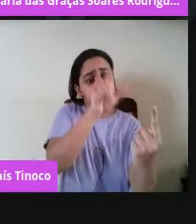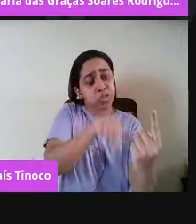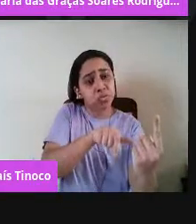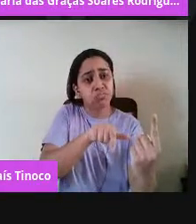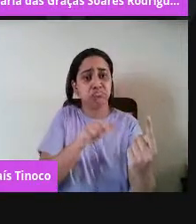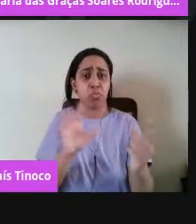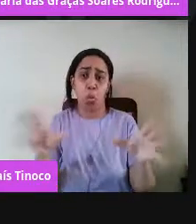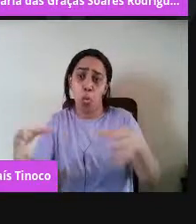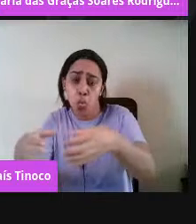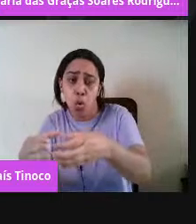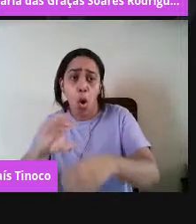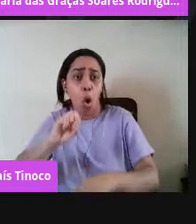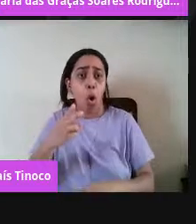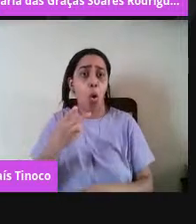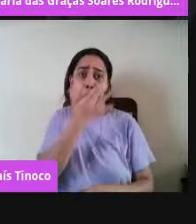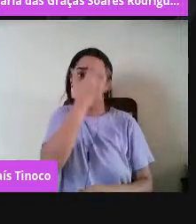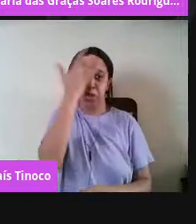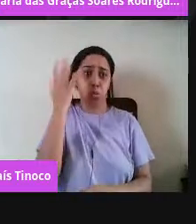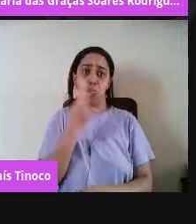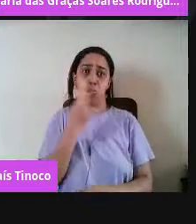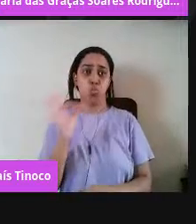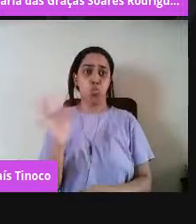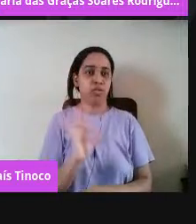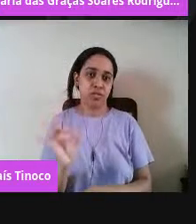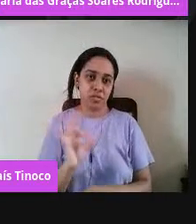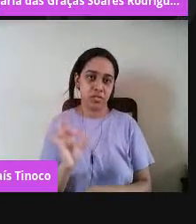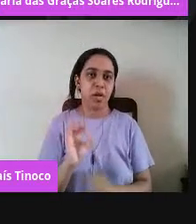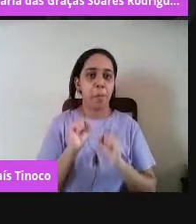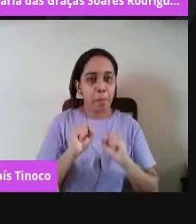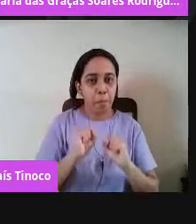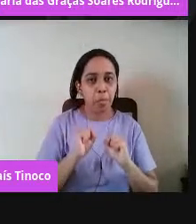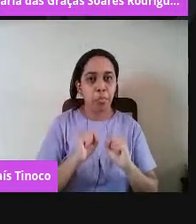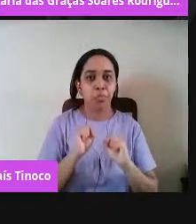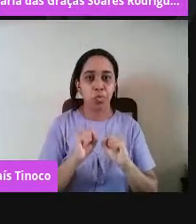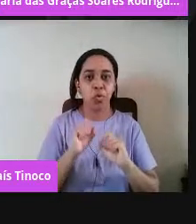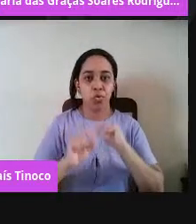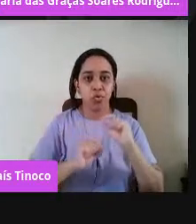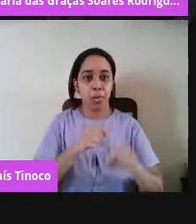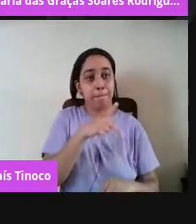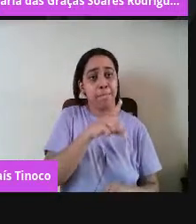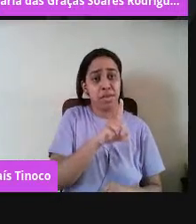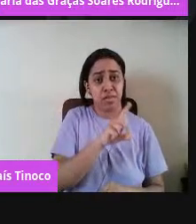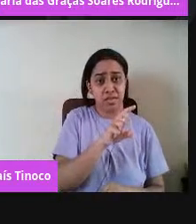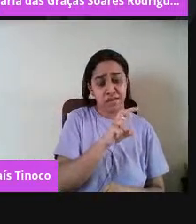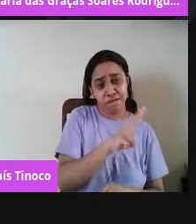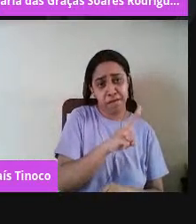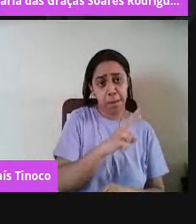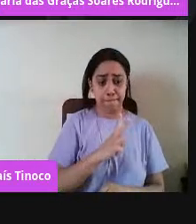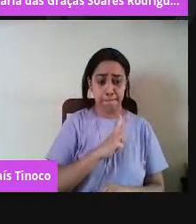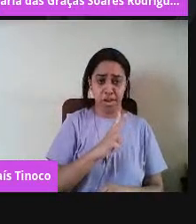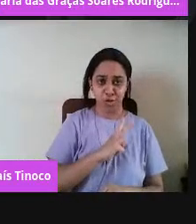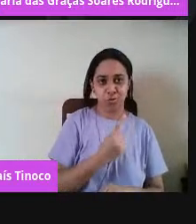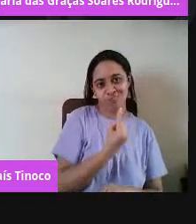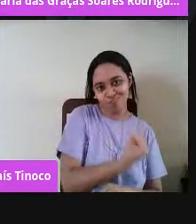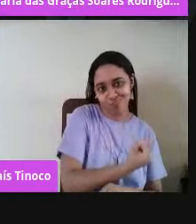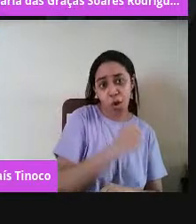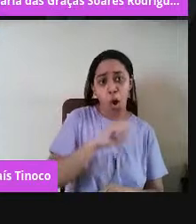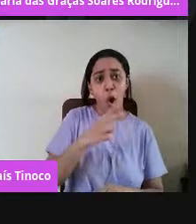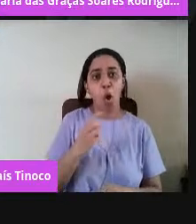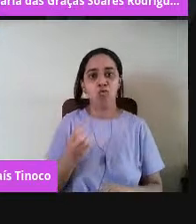pode exprimir PDVs singulares ou coletivos, originais ou estereotipados. Gente, isso a gente faz na vida